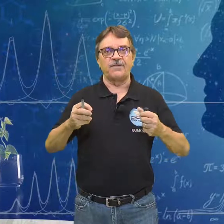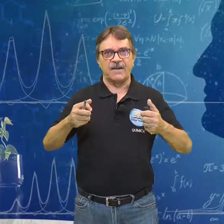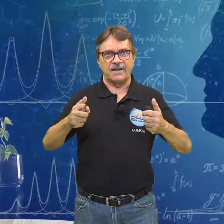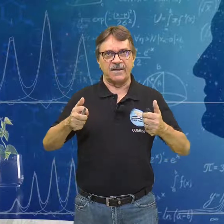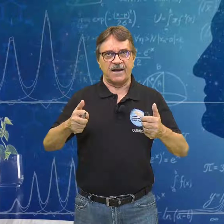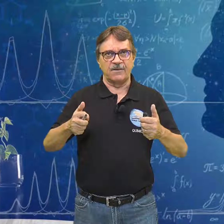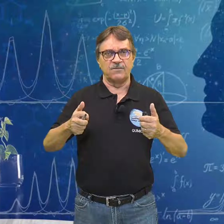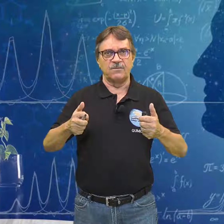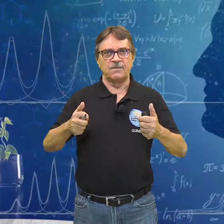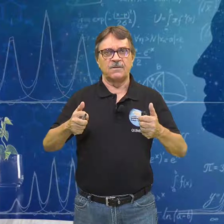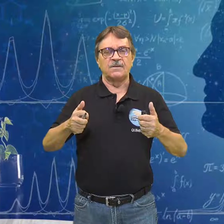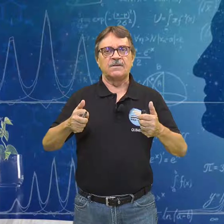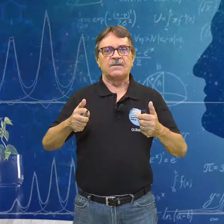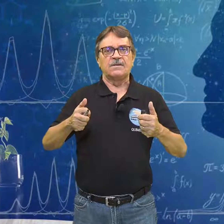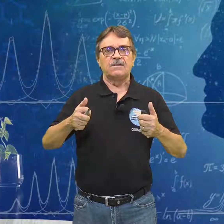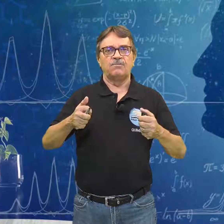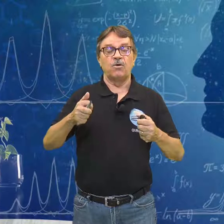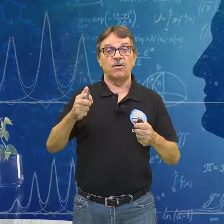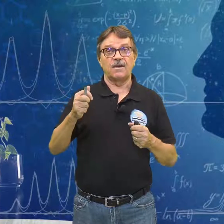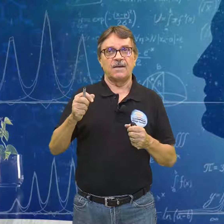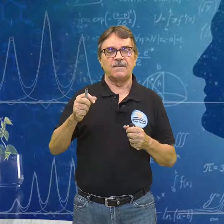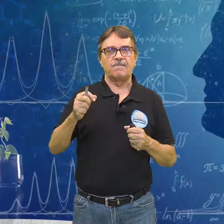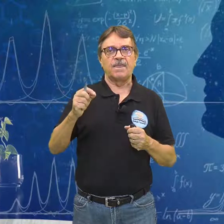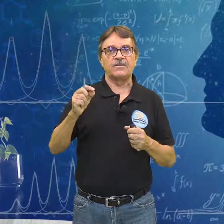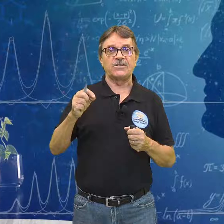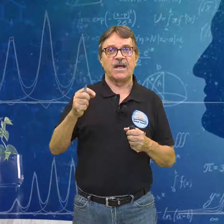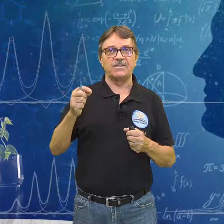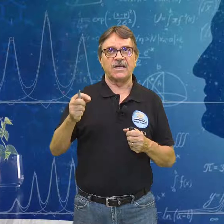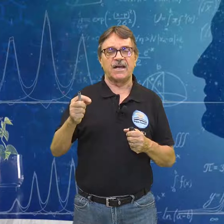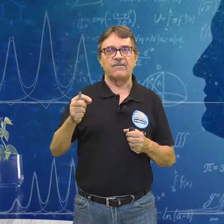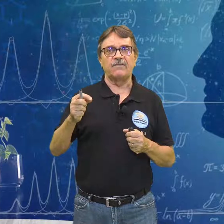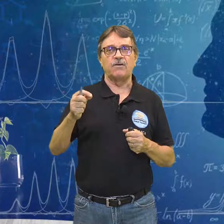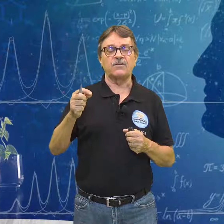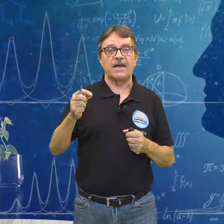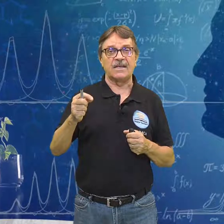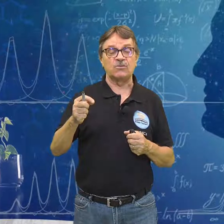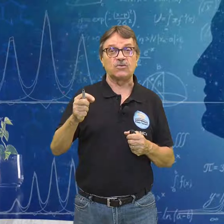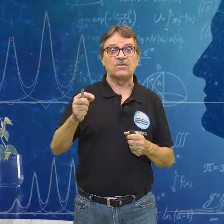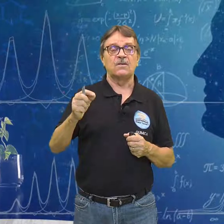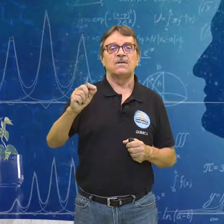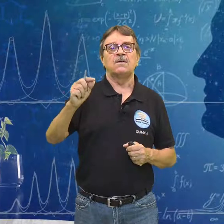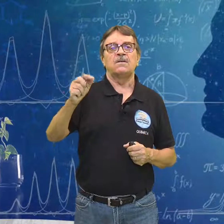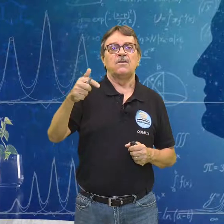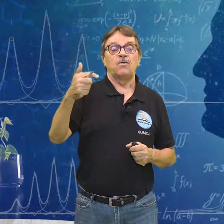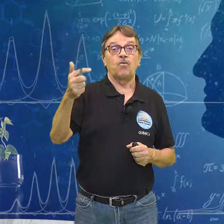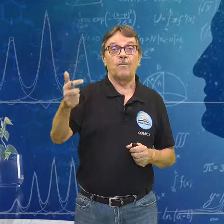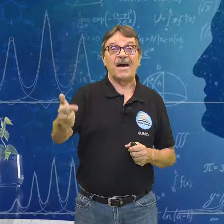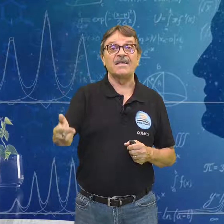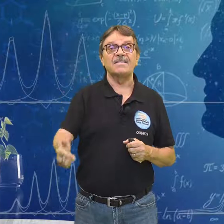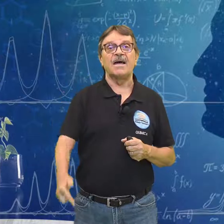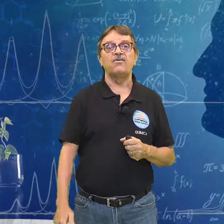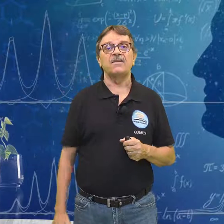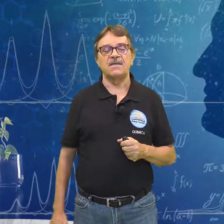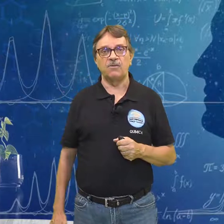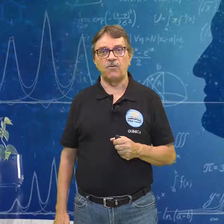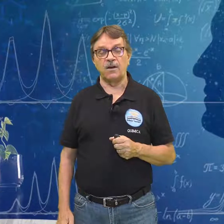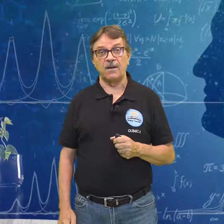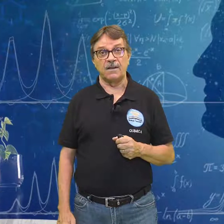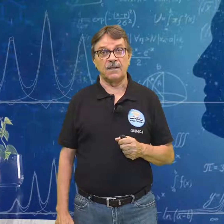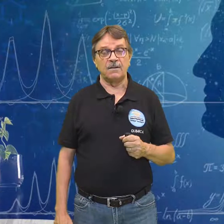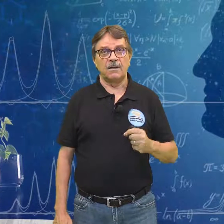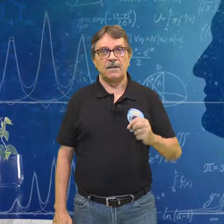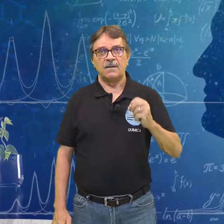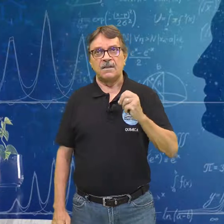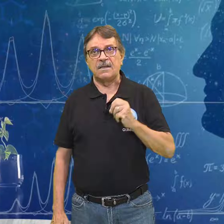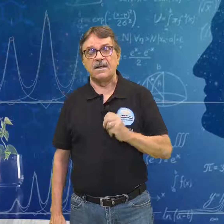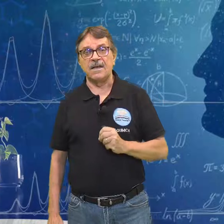Você vai ficar ligado, porque já já voltaremos com mais aula de Química